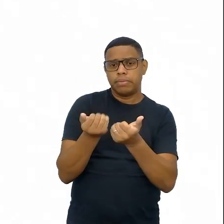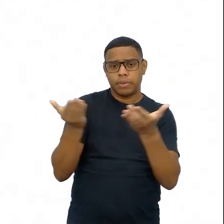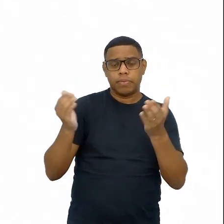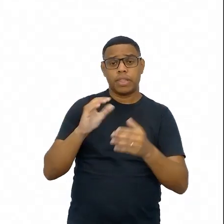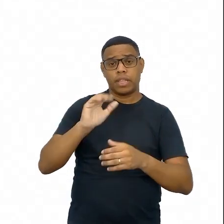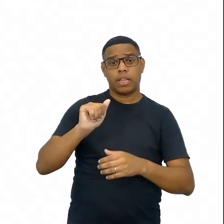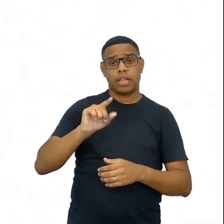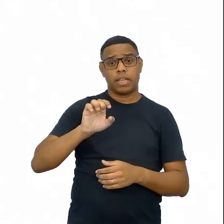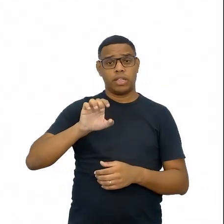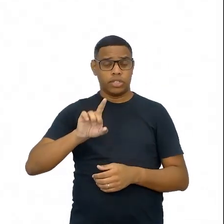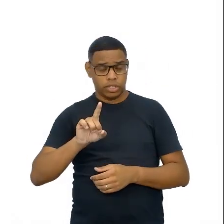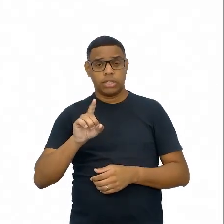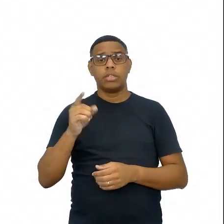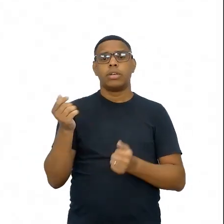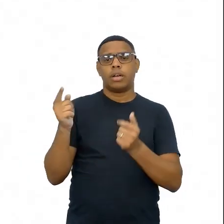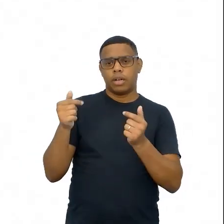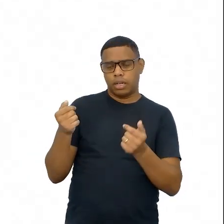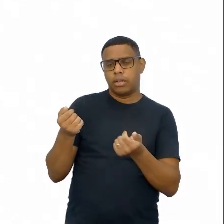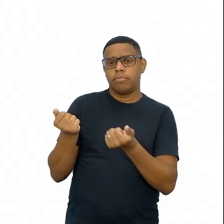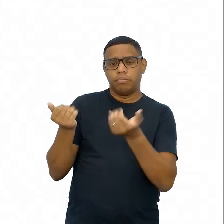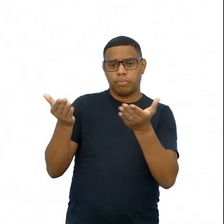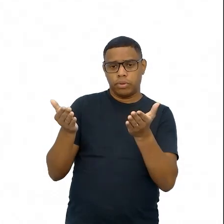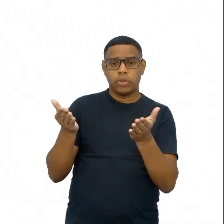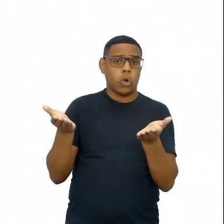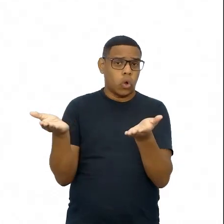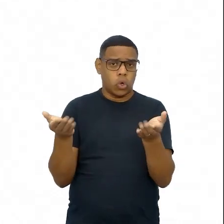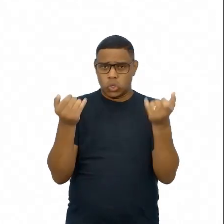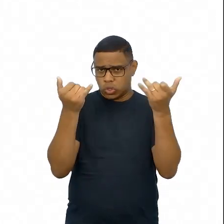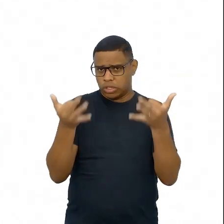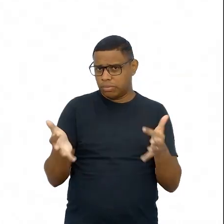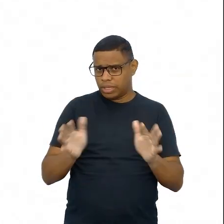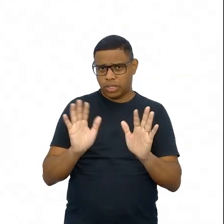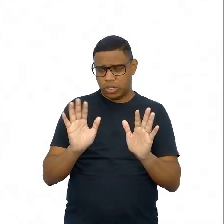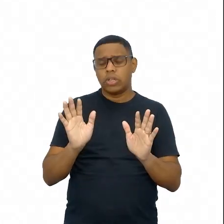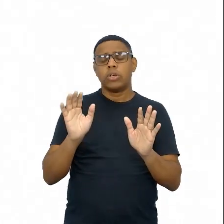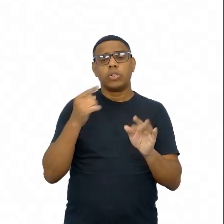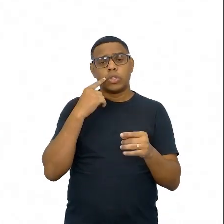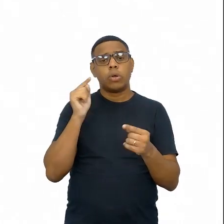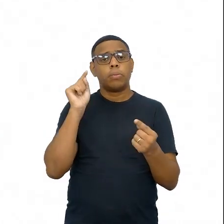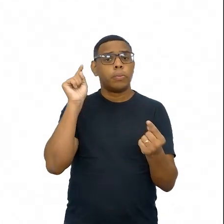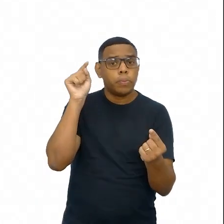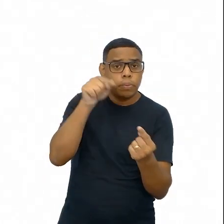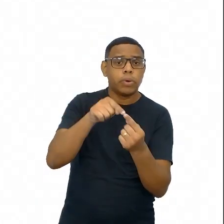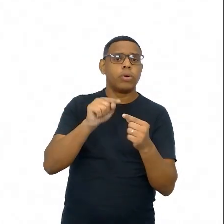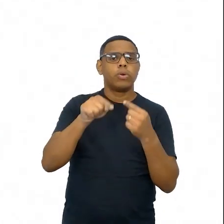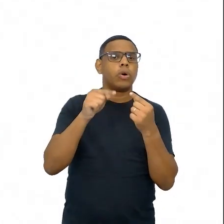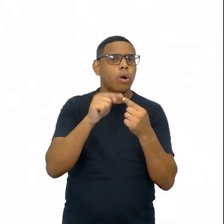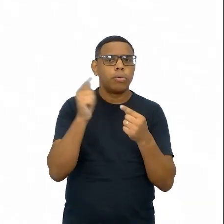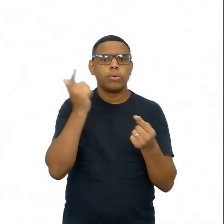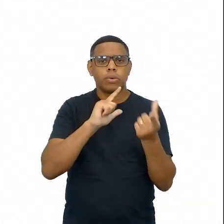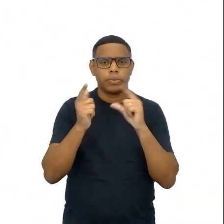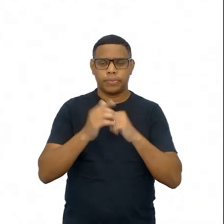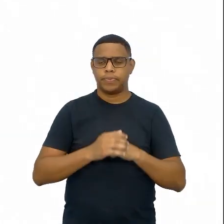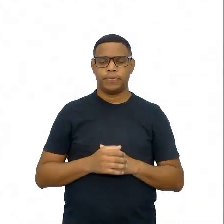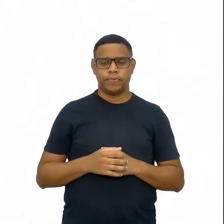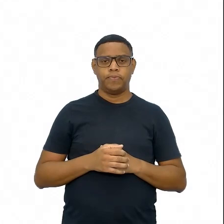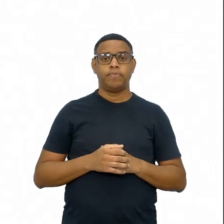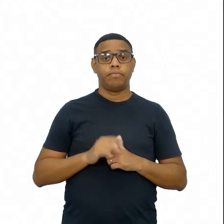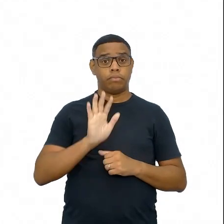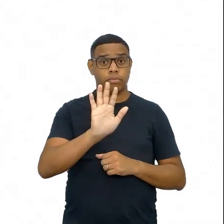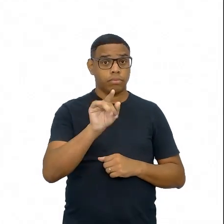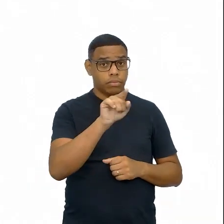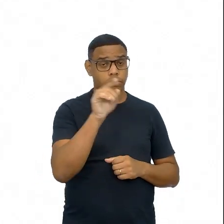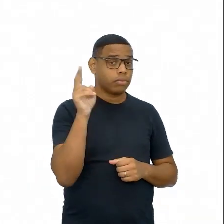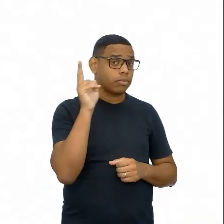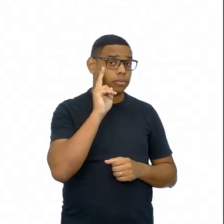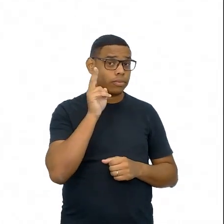CAED, que, né, será o nosso foco hoje de discussão, olhando para os resultados da primeira AP. Lembre-se que